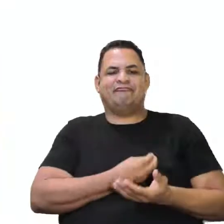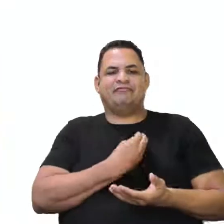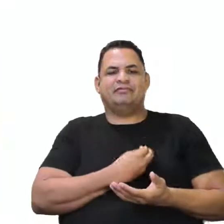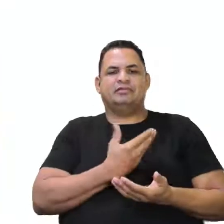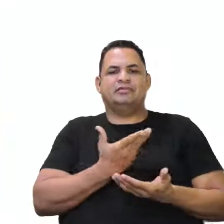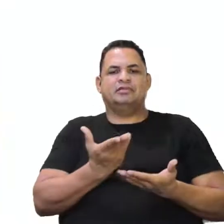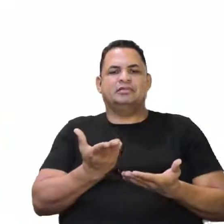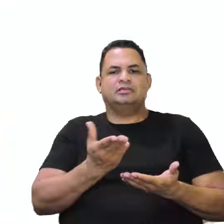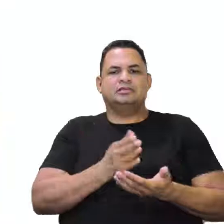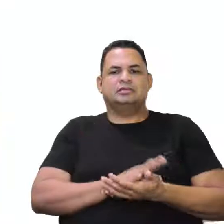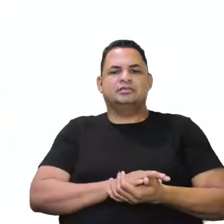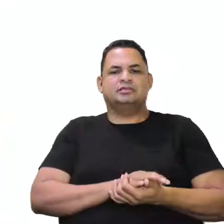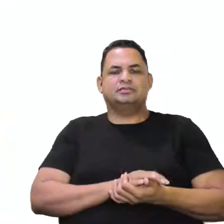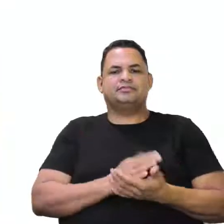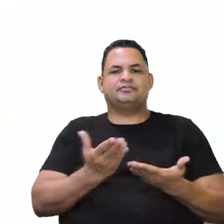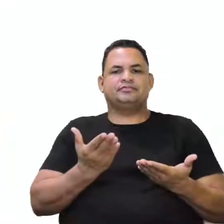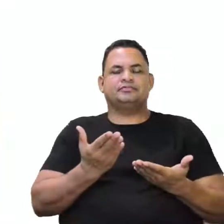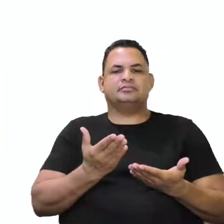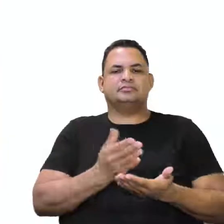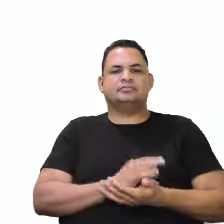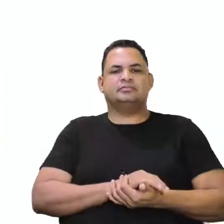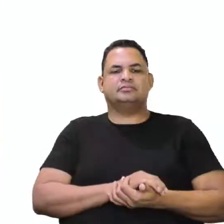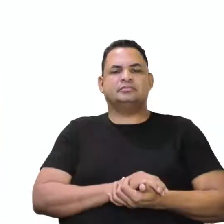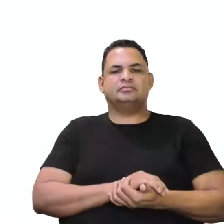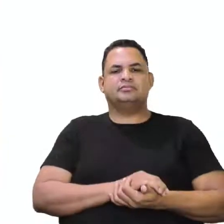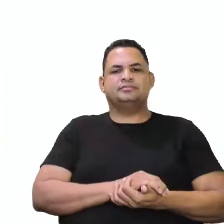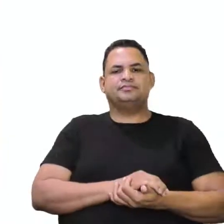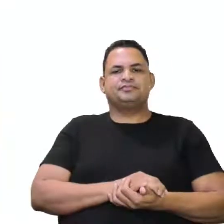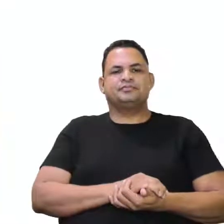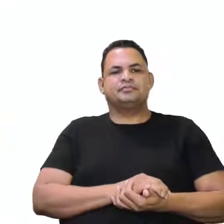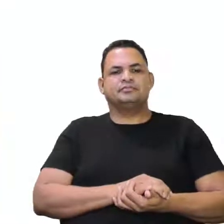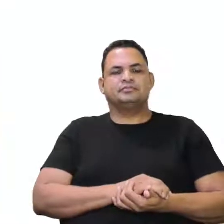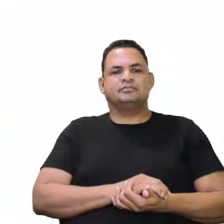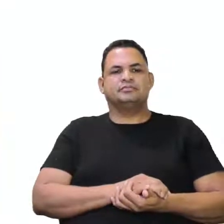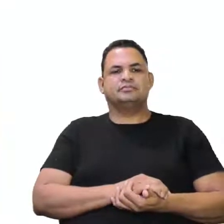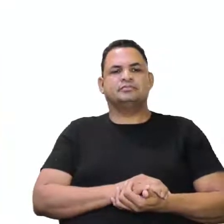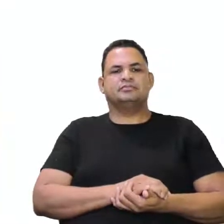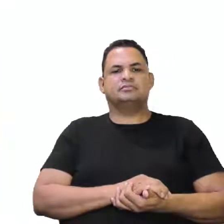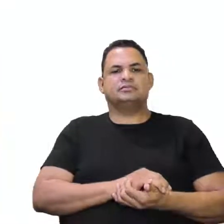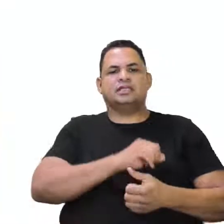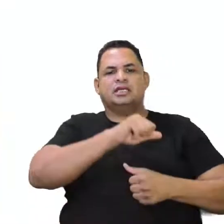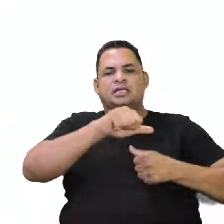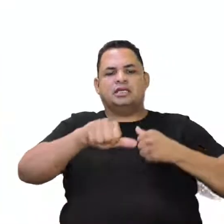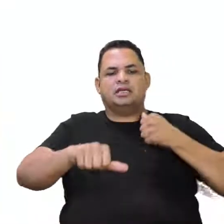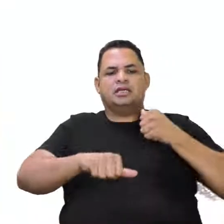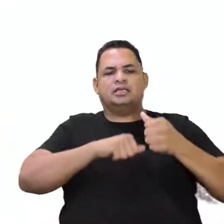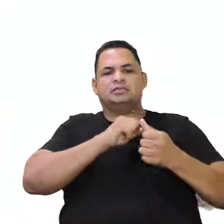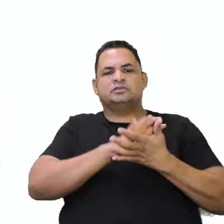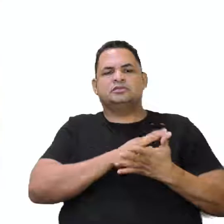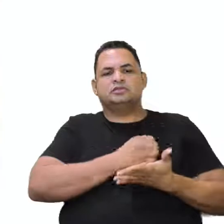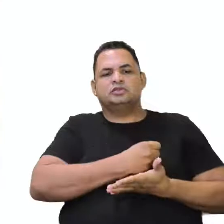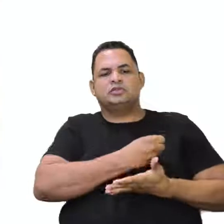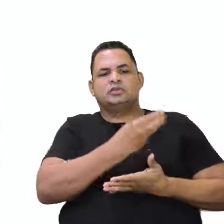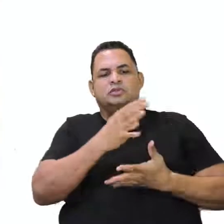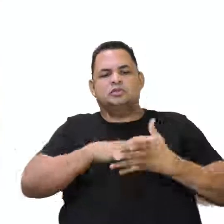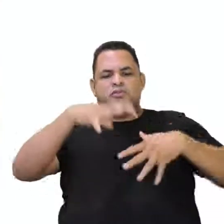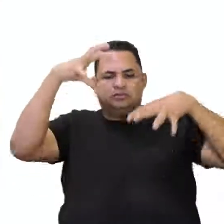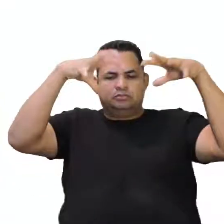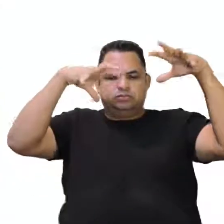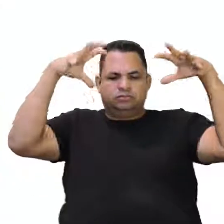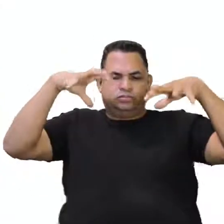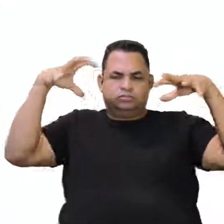Nem aqueles que vão fazer sucessão primária não conseguem se estabelecer mais, tá? Alterações no regime de